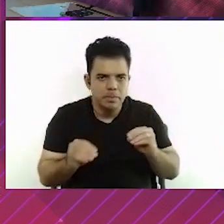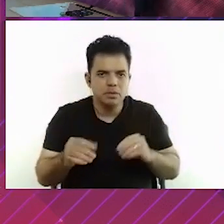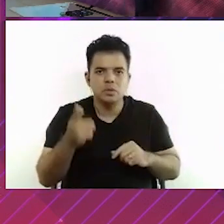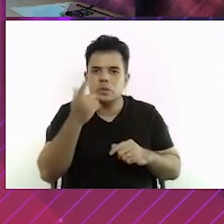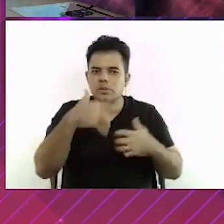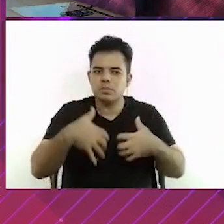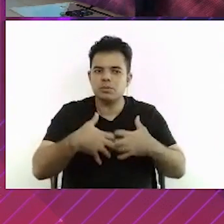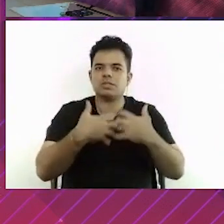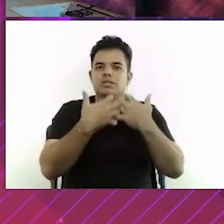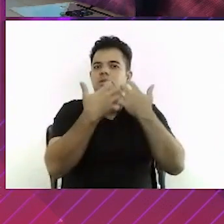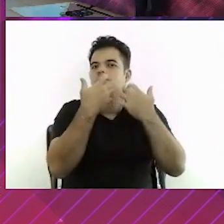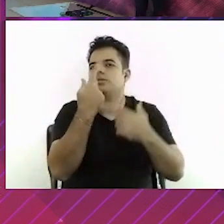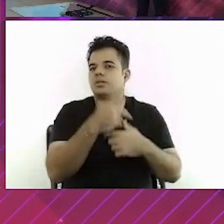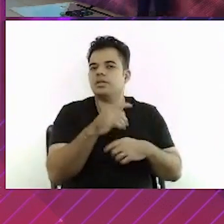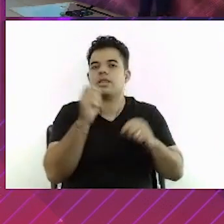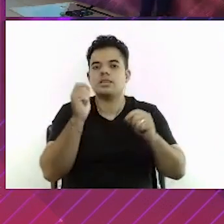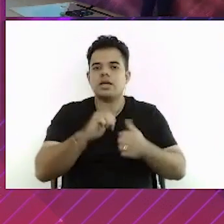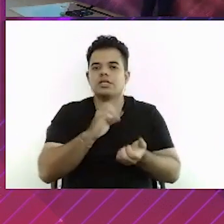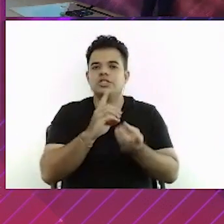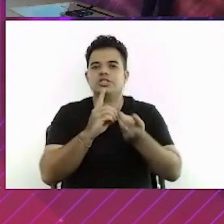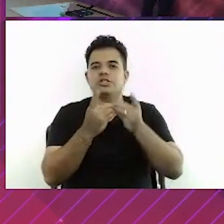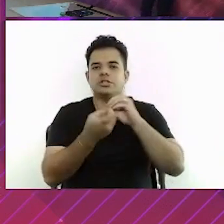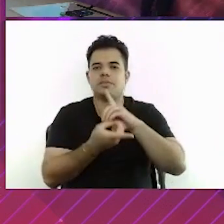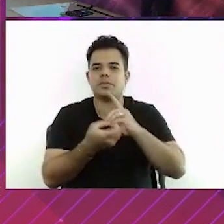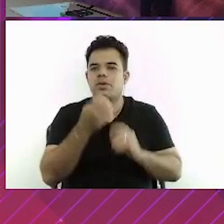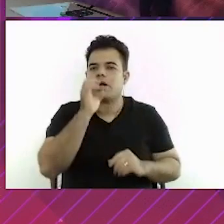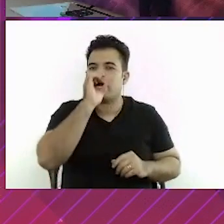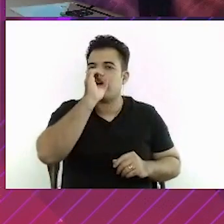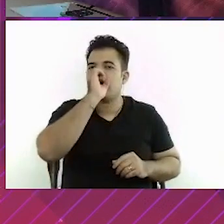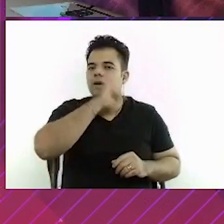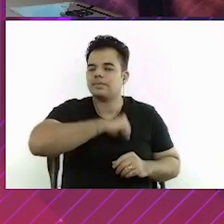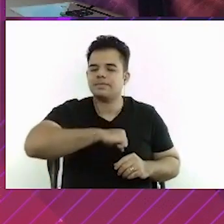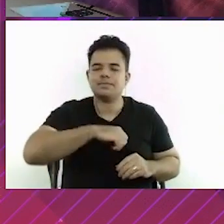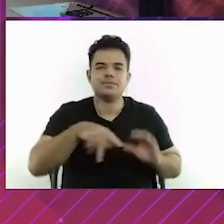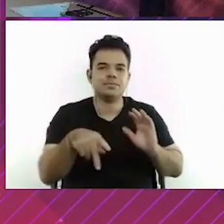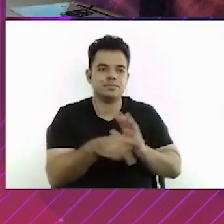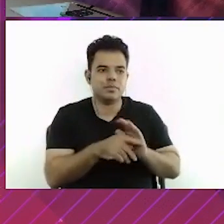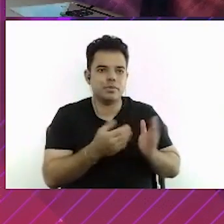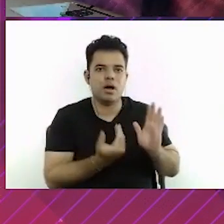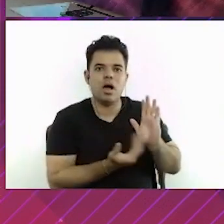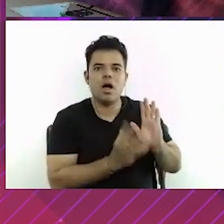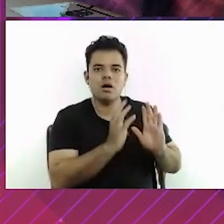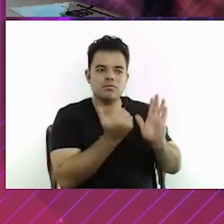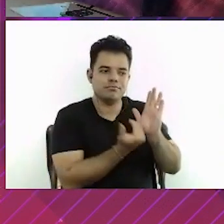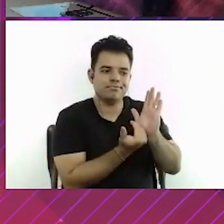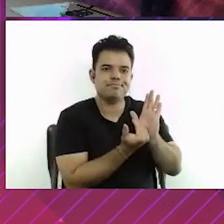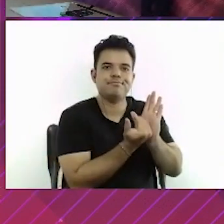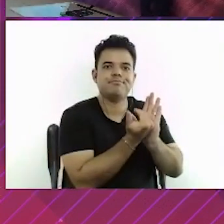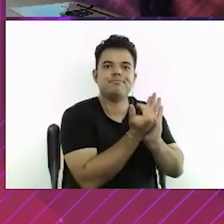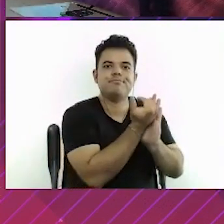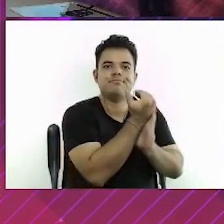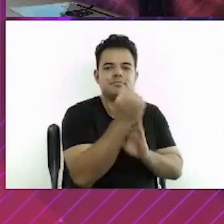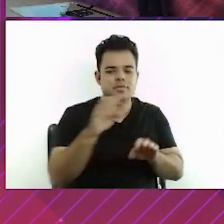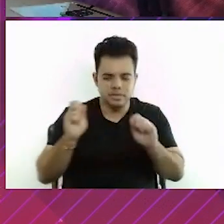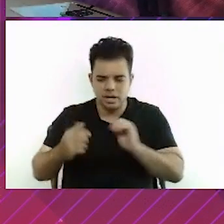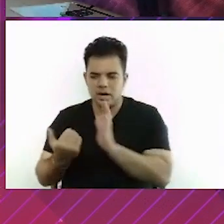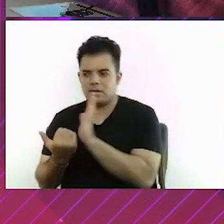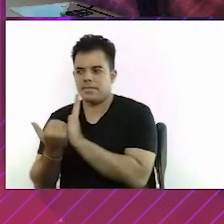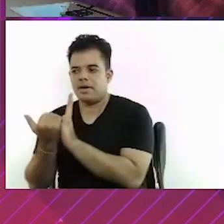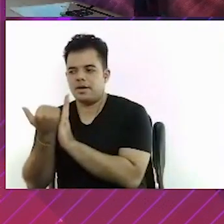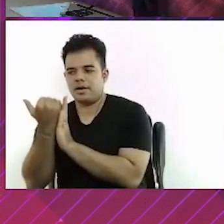fazer algo muito mais dinâmico. Então, olha, o volume de pedidos subiu, você aumenta o número de instâncias. Baixou, você